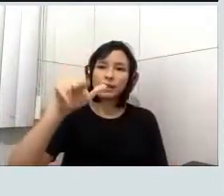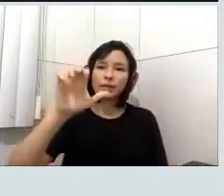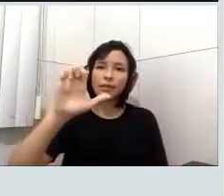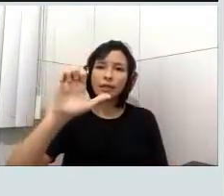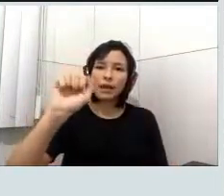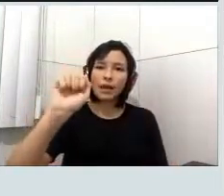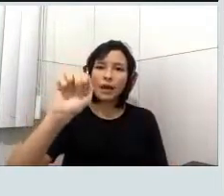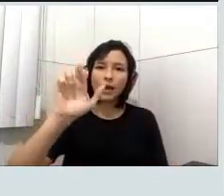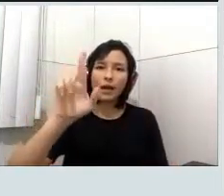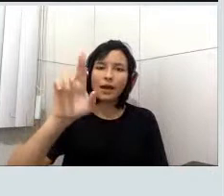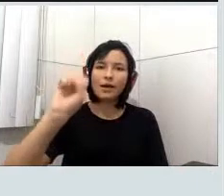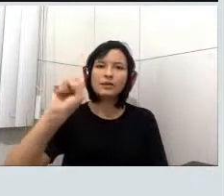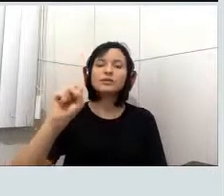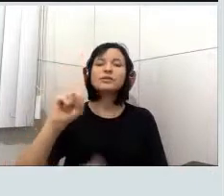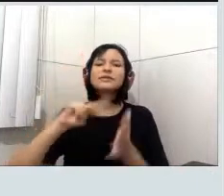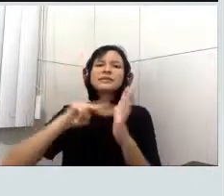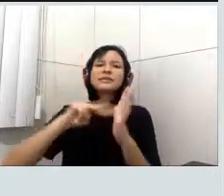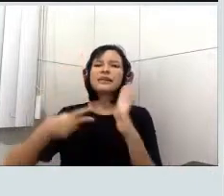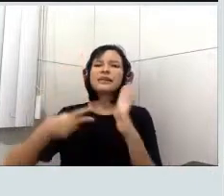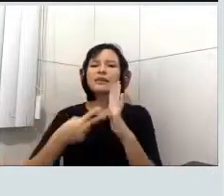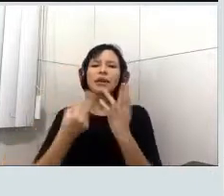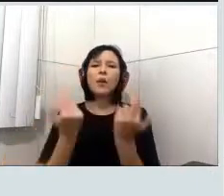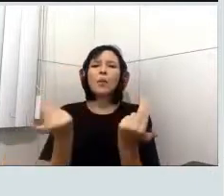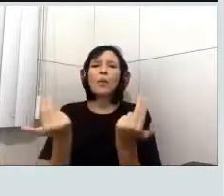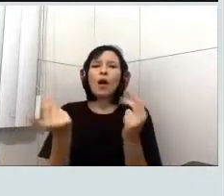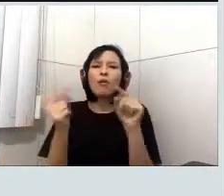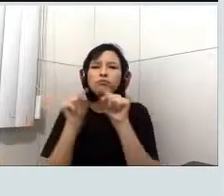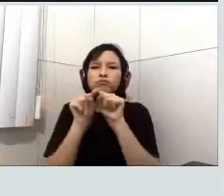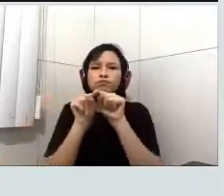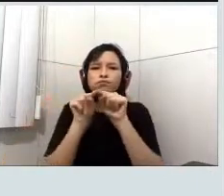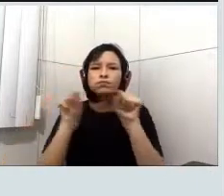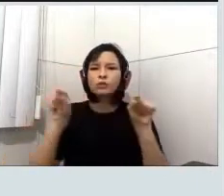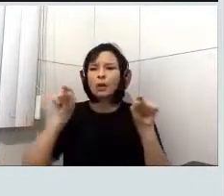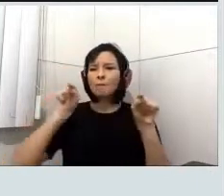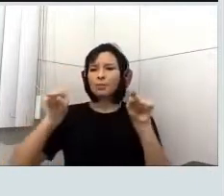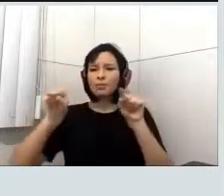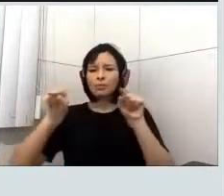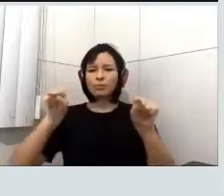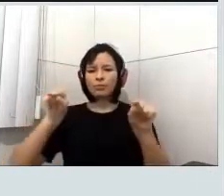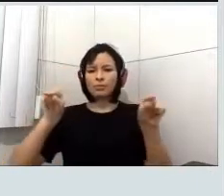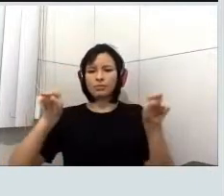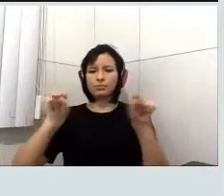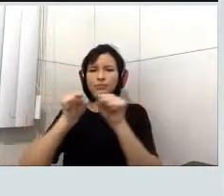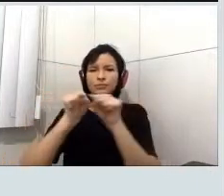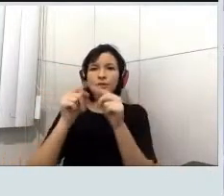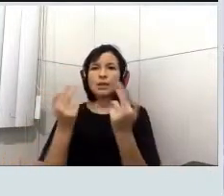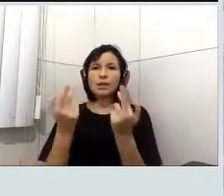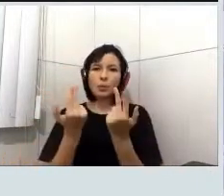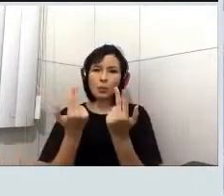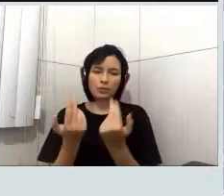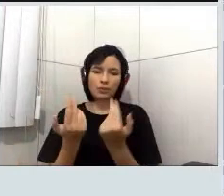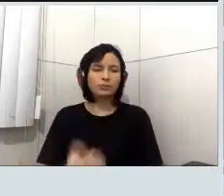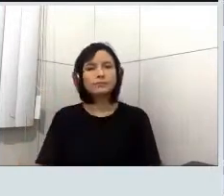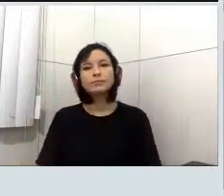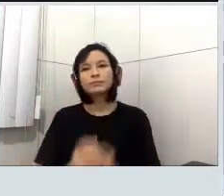apenas isso, certo? Pode passar para o próximo, por favor.